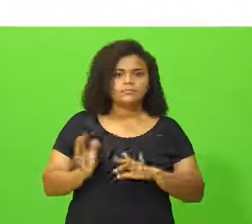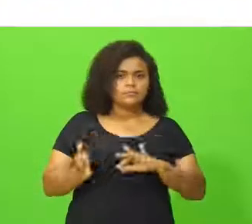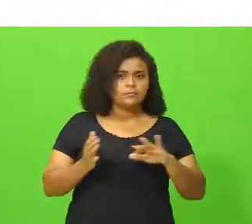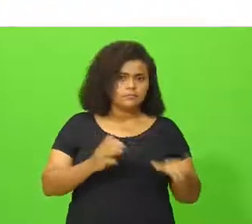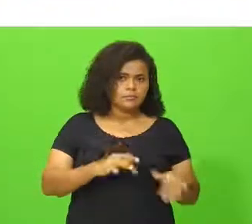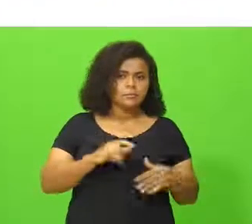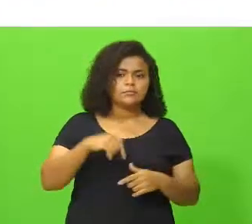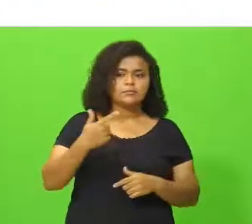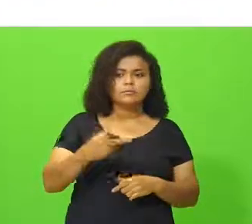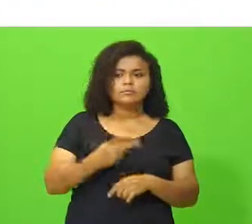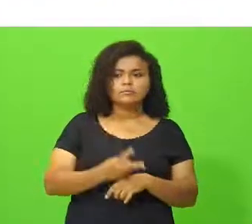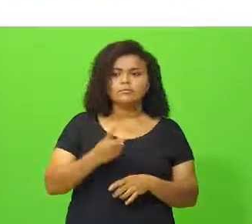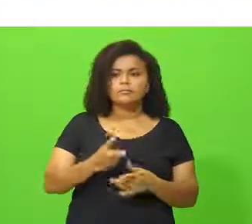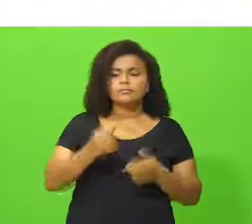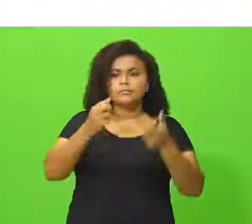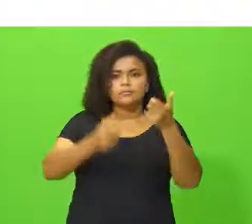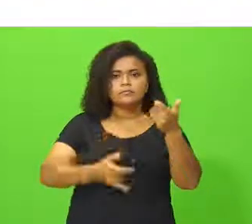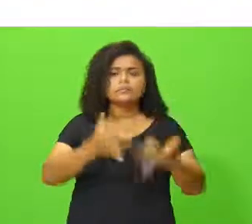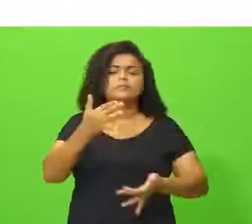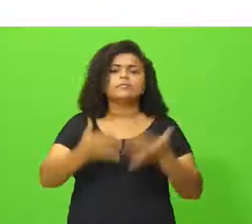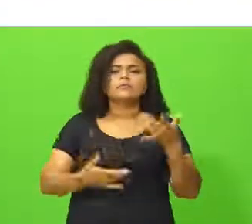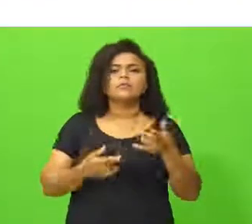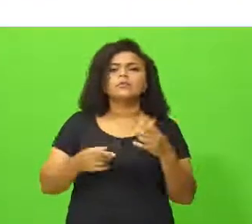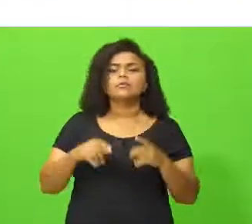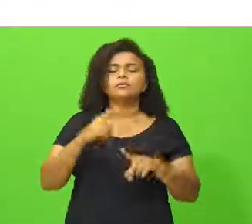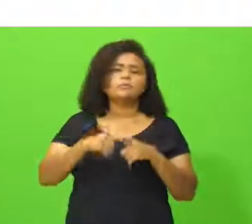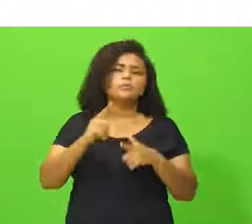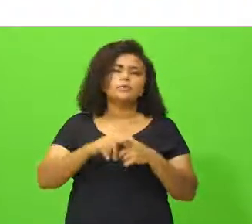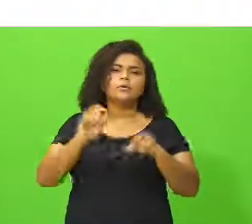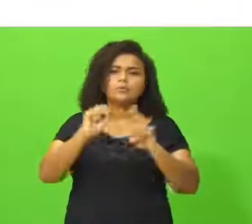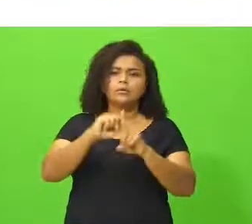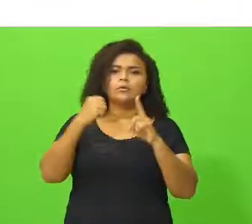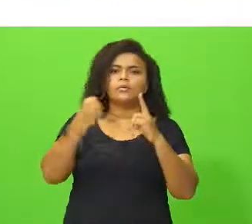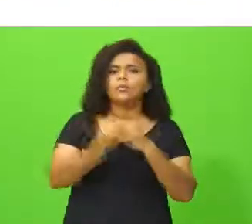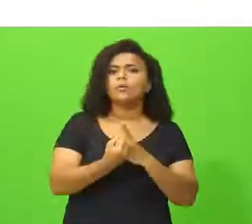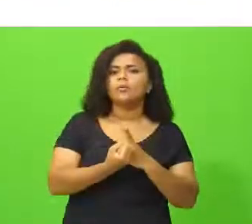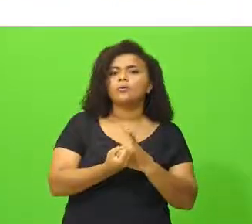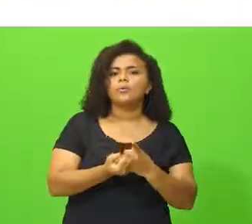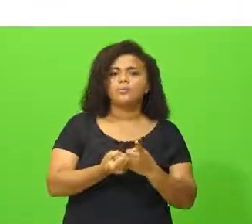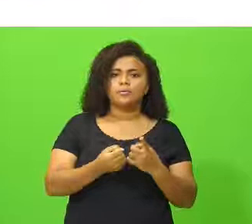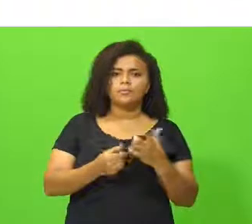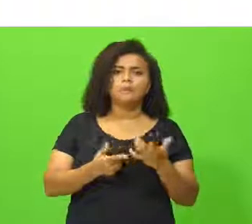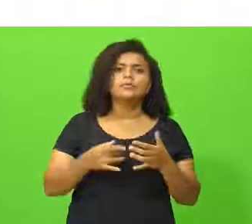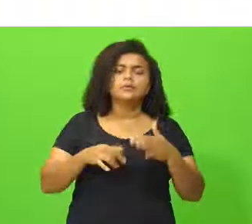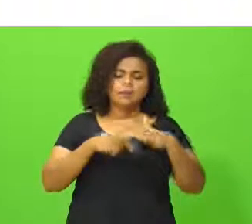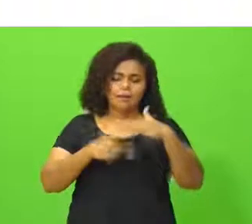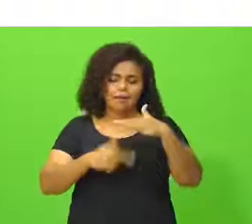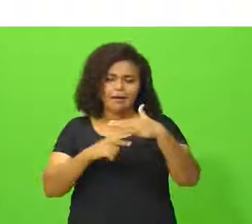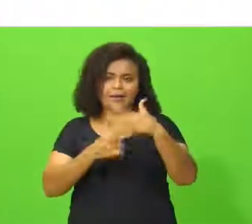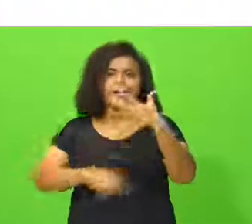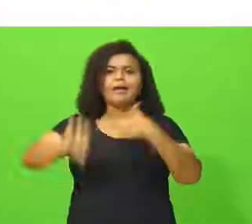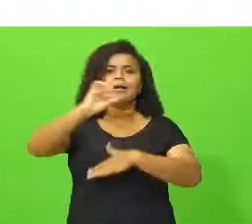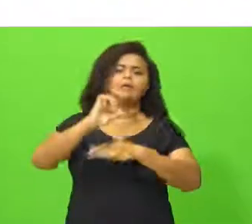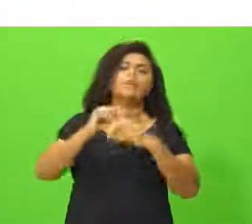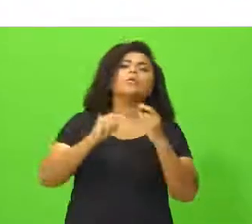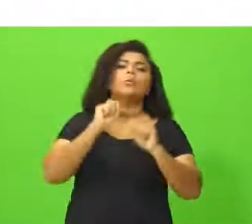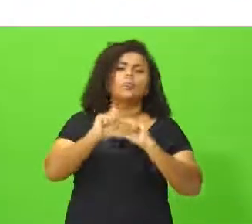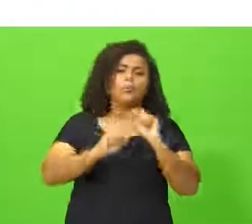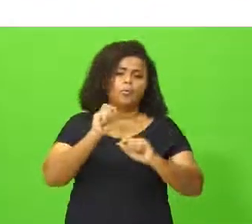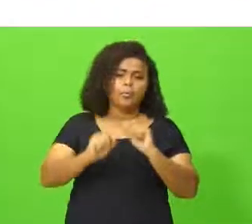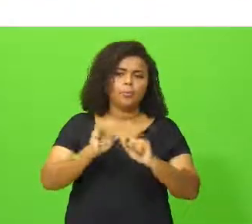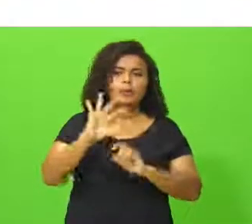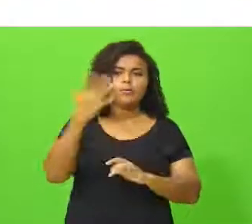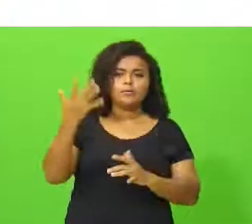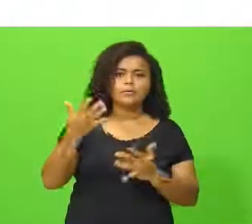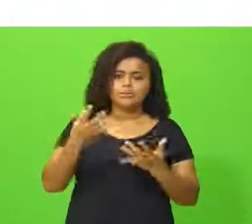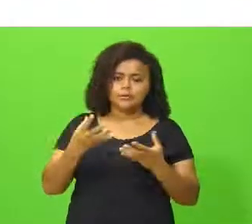sobre os problemas sociais que essa Revolução Industrial, ou seja, a instalação